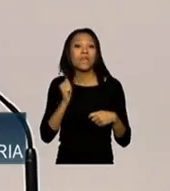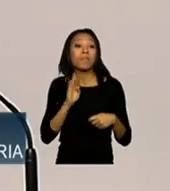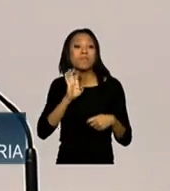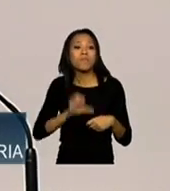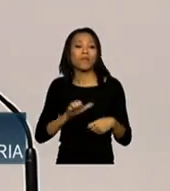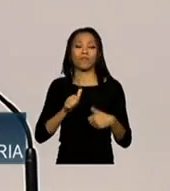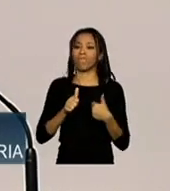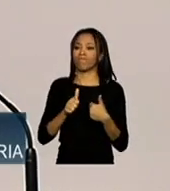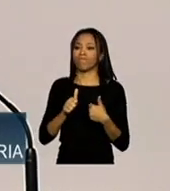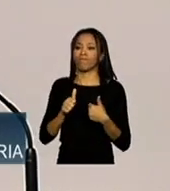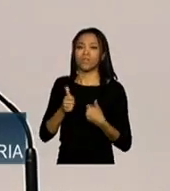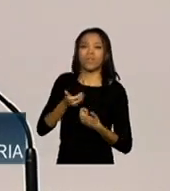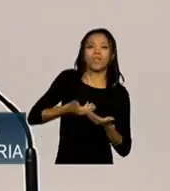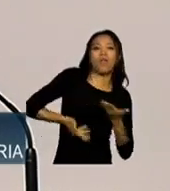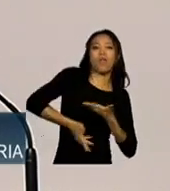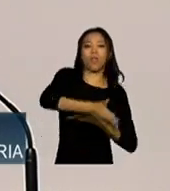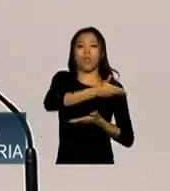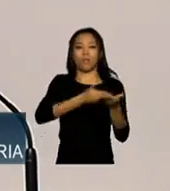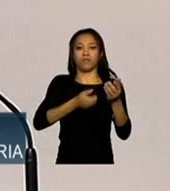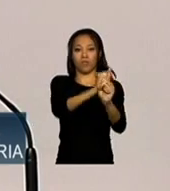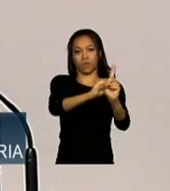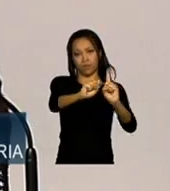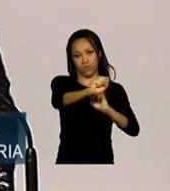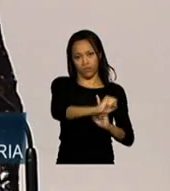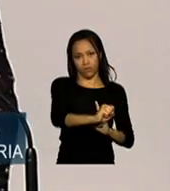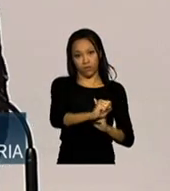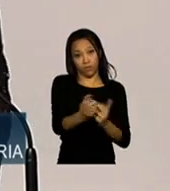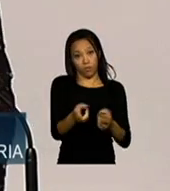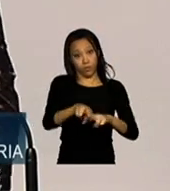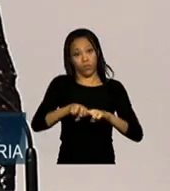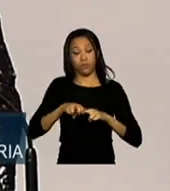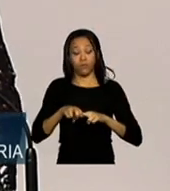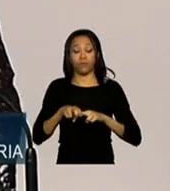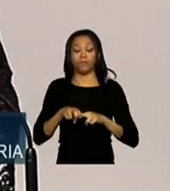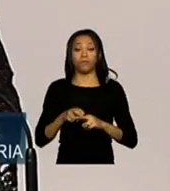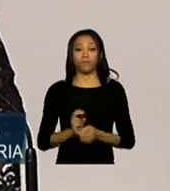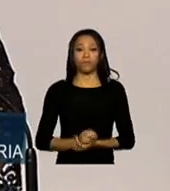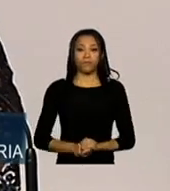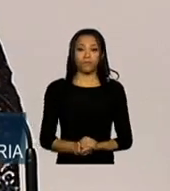relacionar-se com a sociedade. Por isso, a questão